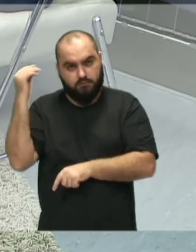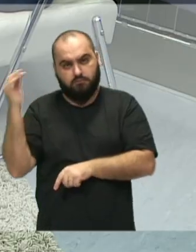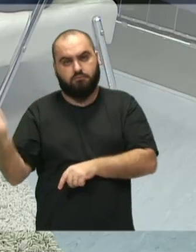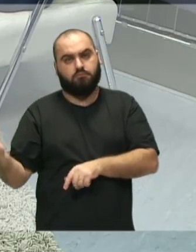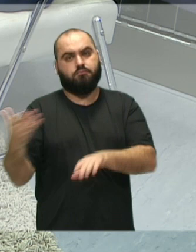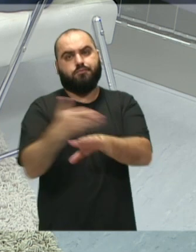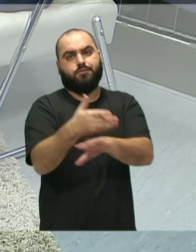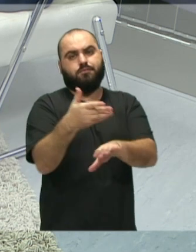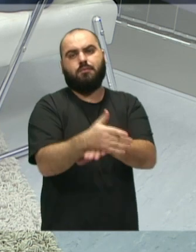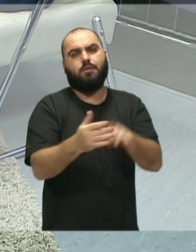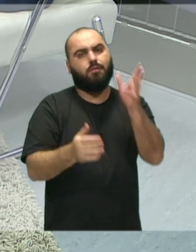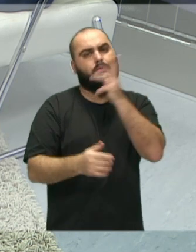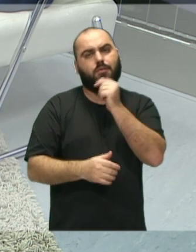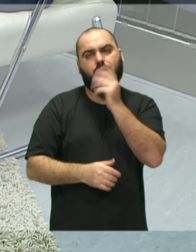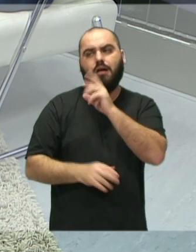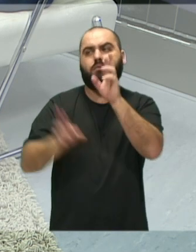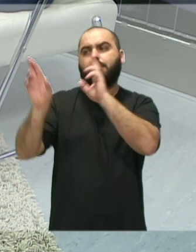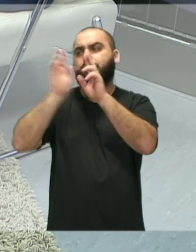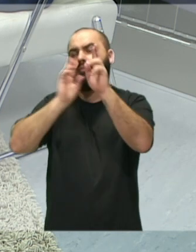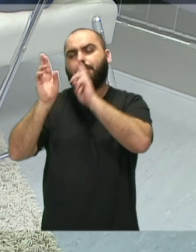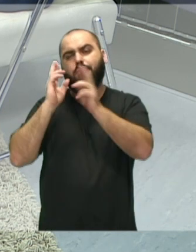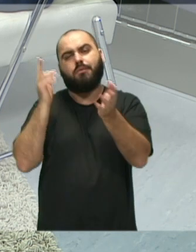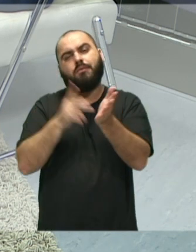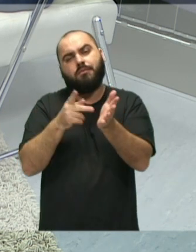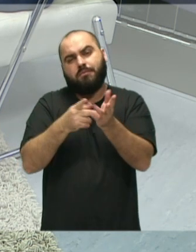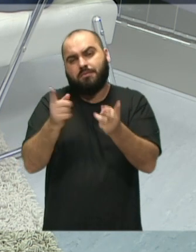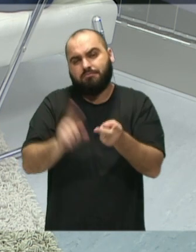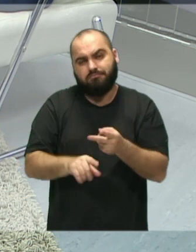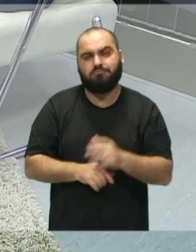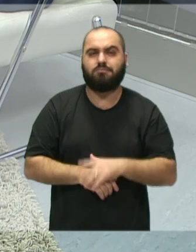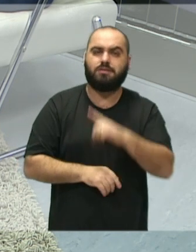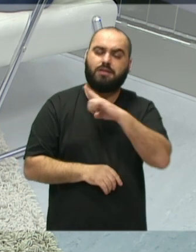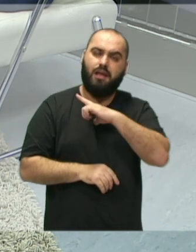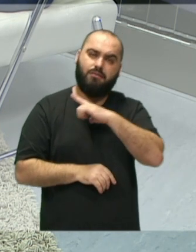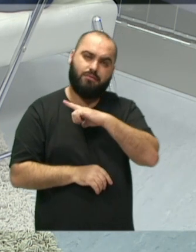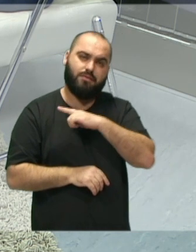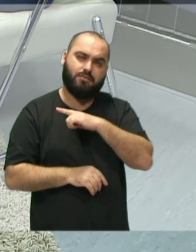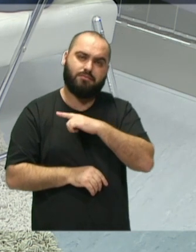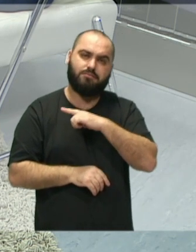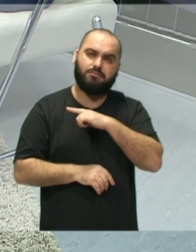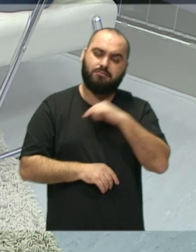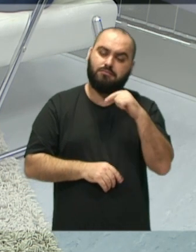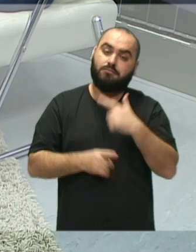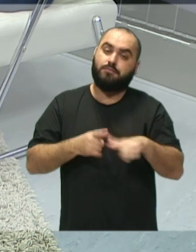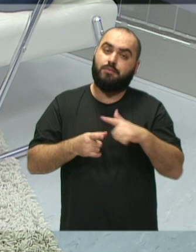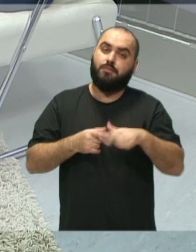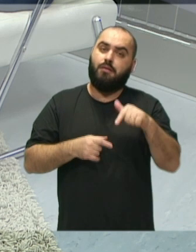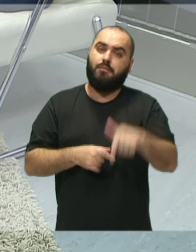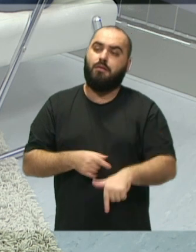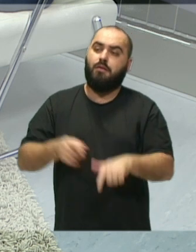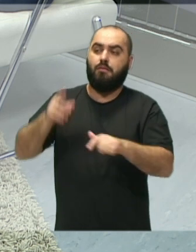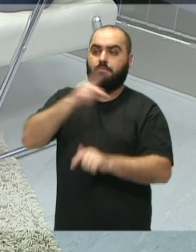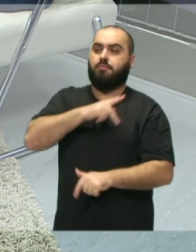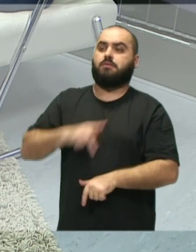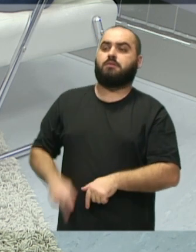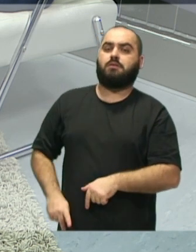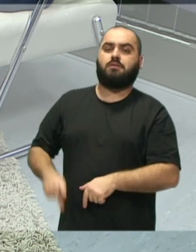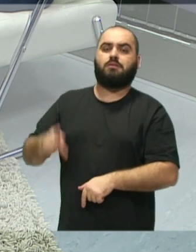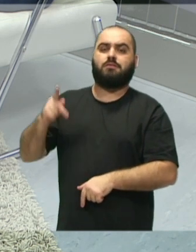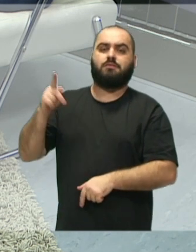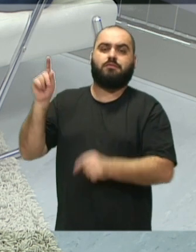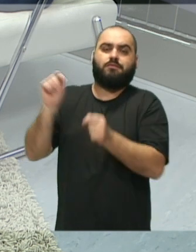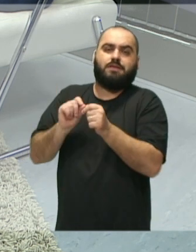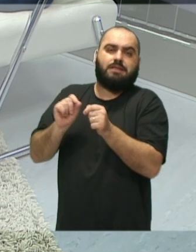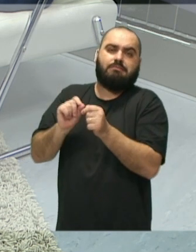natural, demorava muito para dar as respostas, né? A gente teve alguns impasses aqui com a mesa, com o presidente, que não